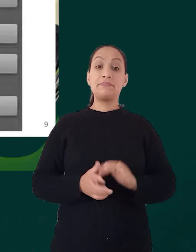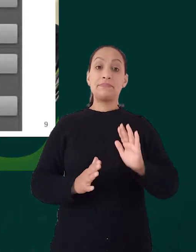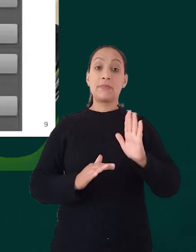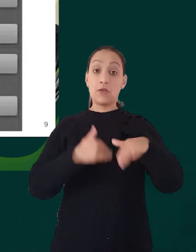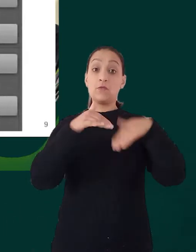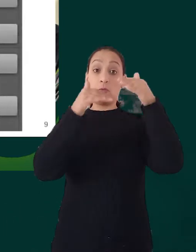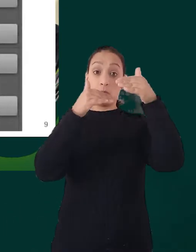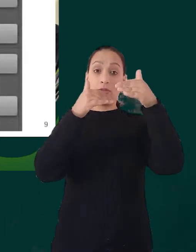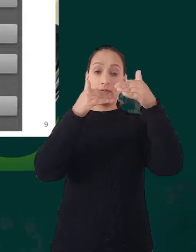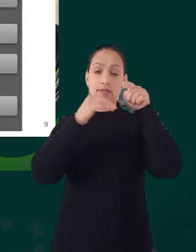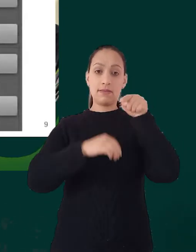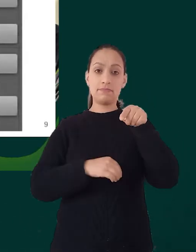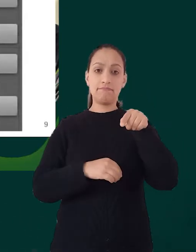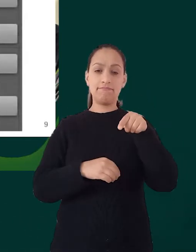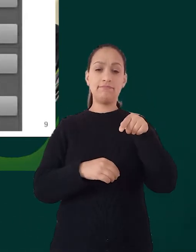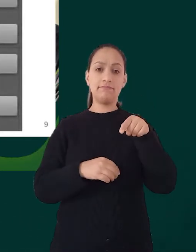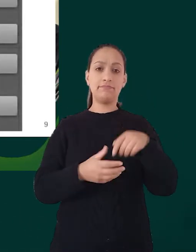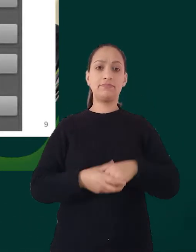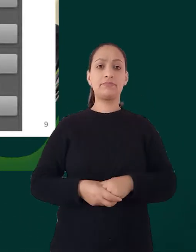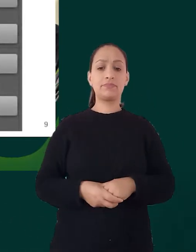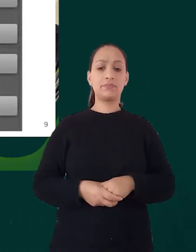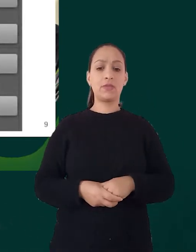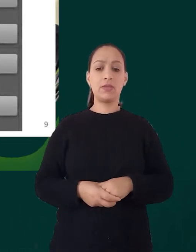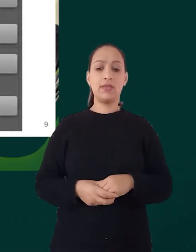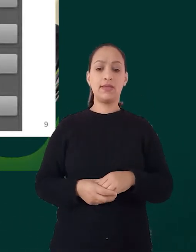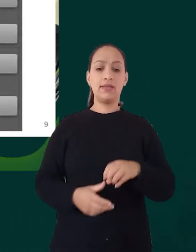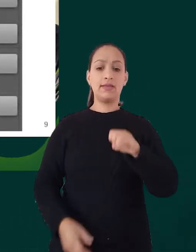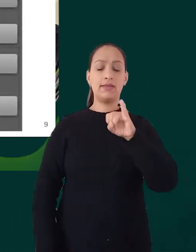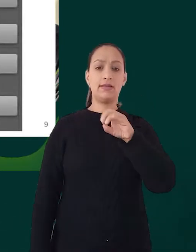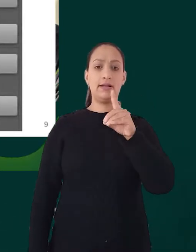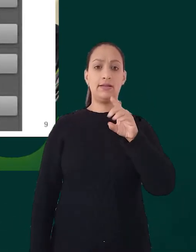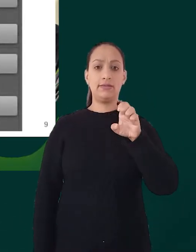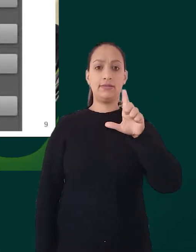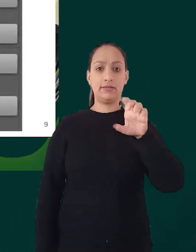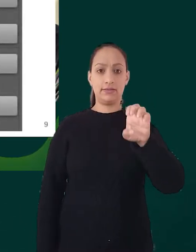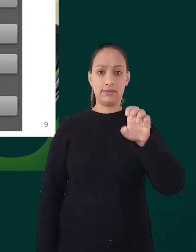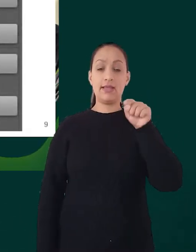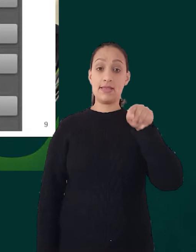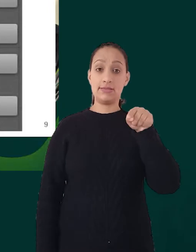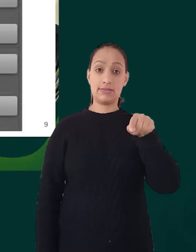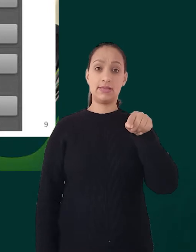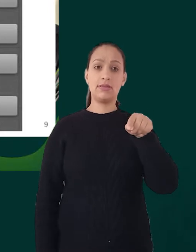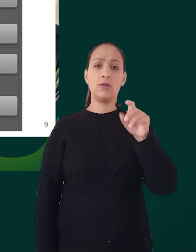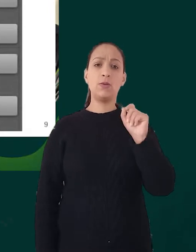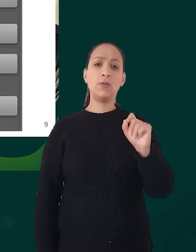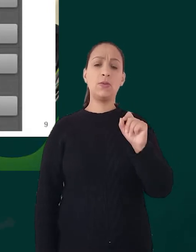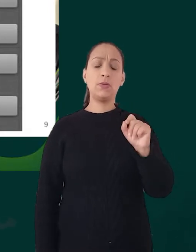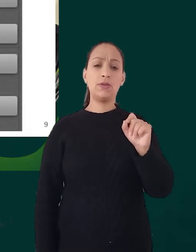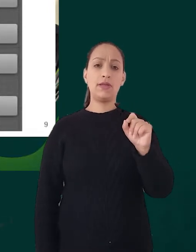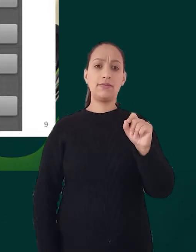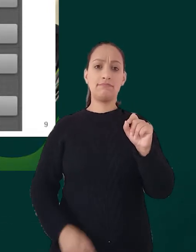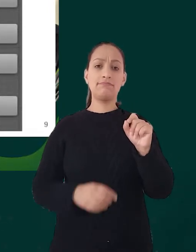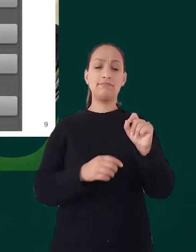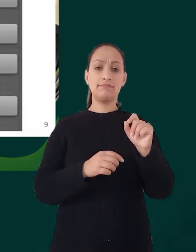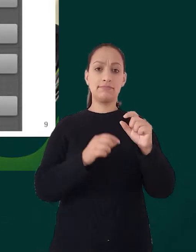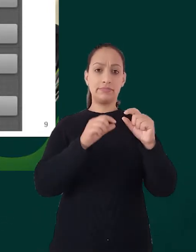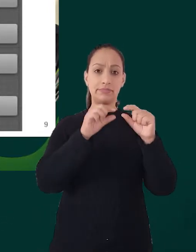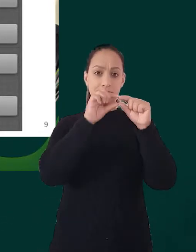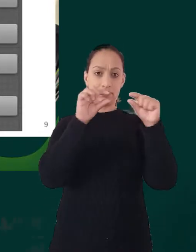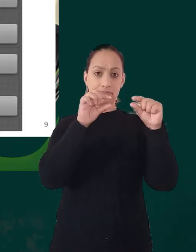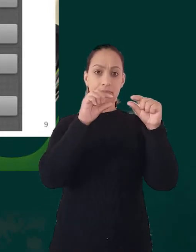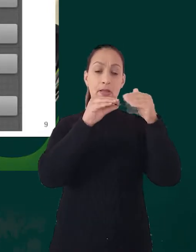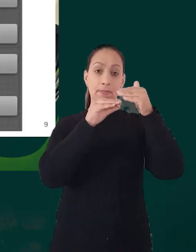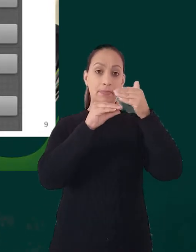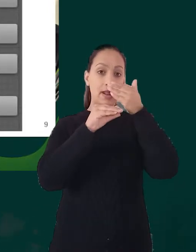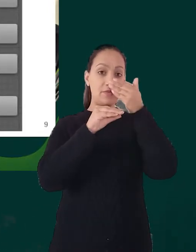evoluída, tá? Onde do idle, né, eu tenho ali end state for row, ou seja, eu vou para